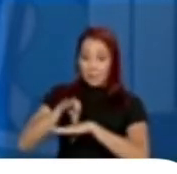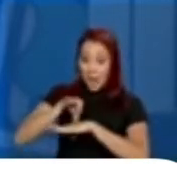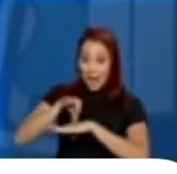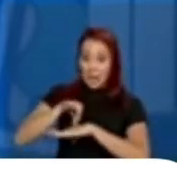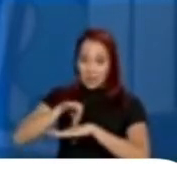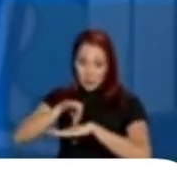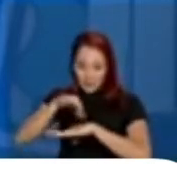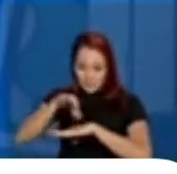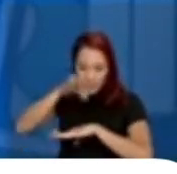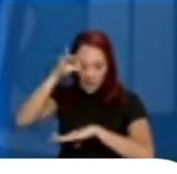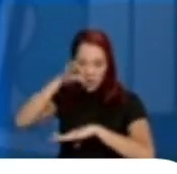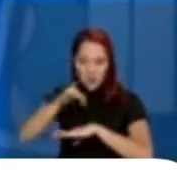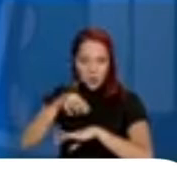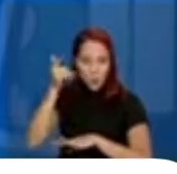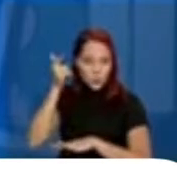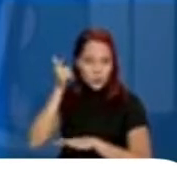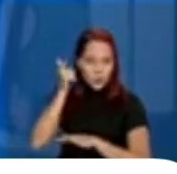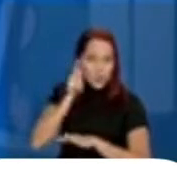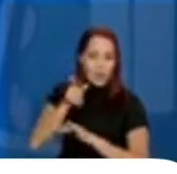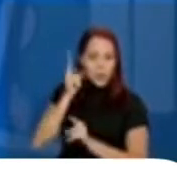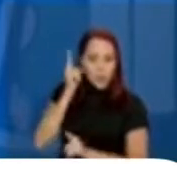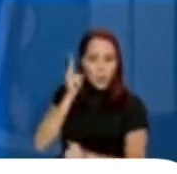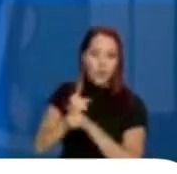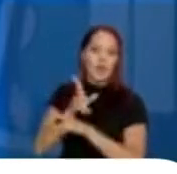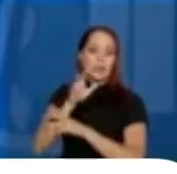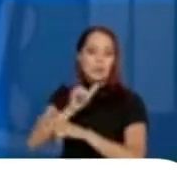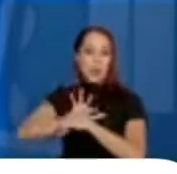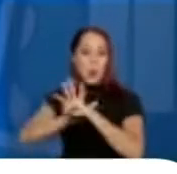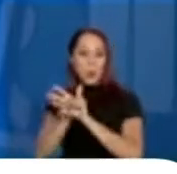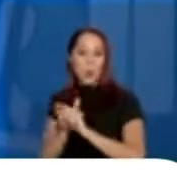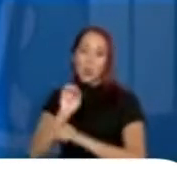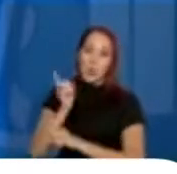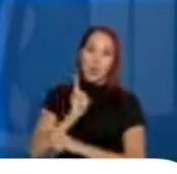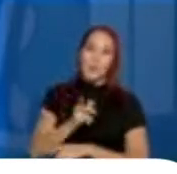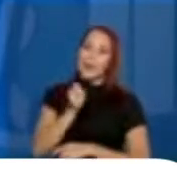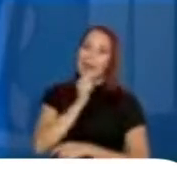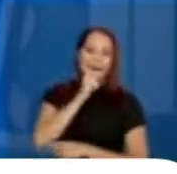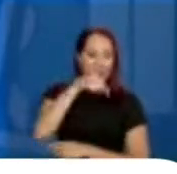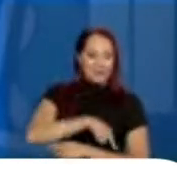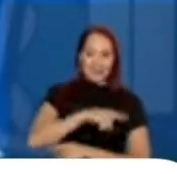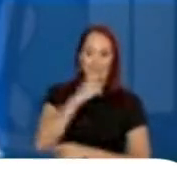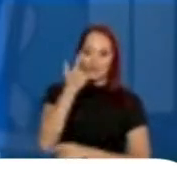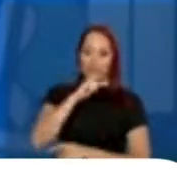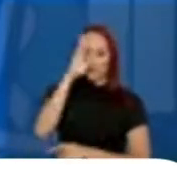em desenvolvimento. Eu creio que daqui a alguns meses já teremos, mas no momento não temos.